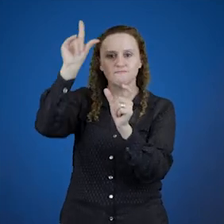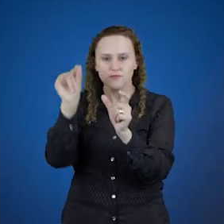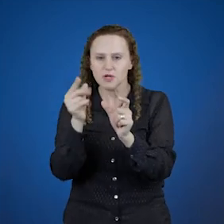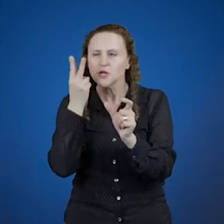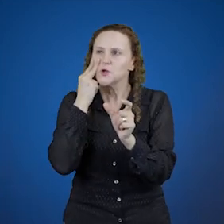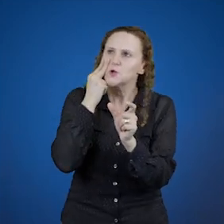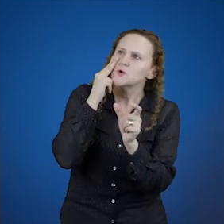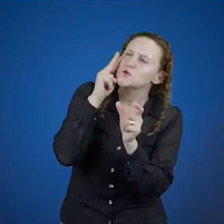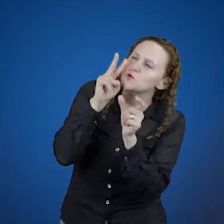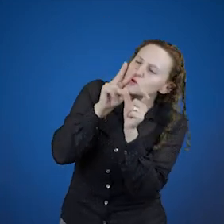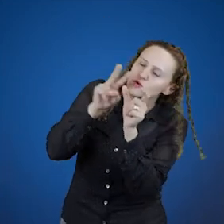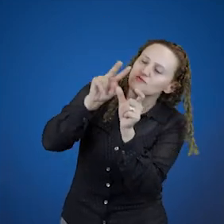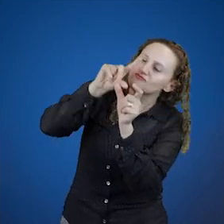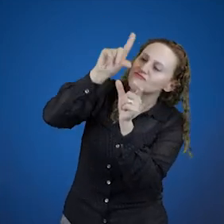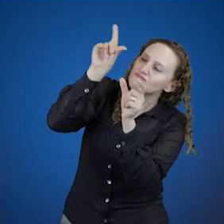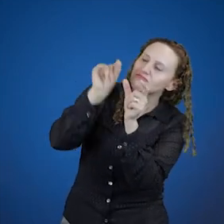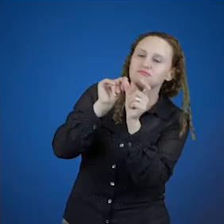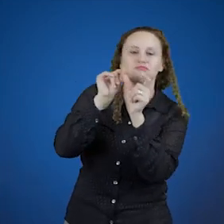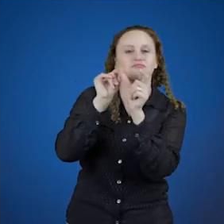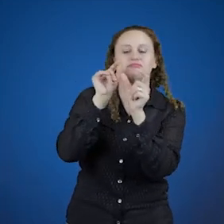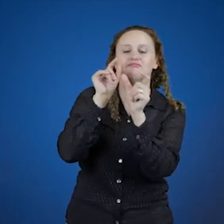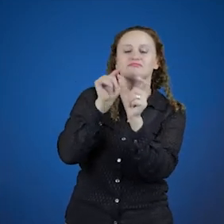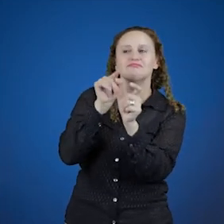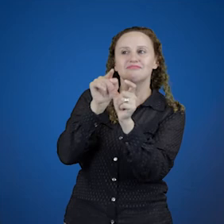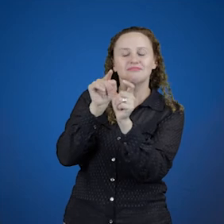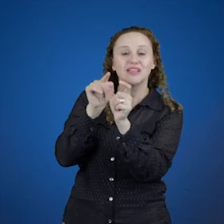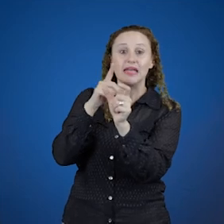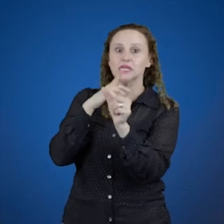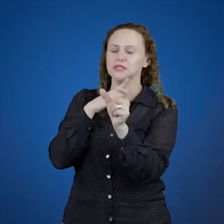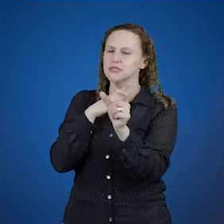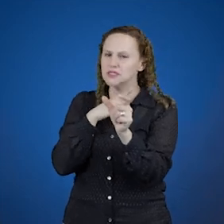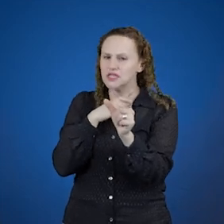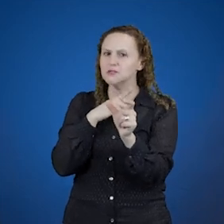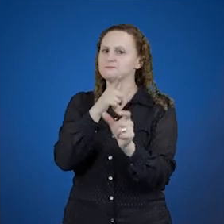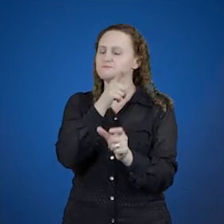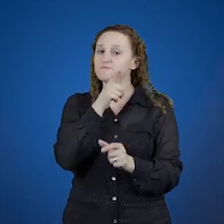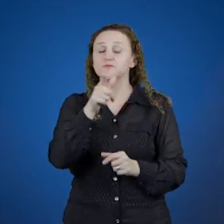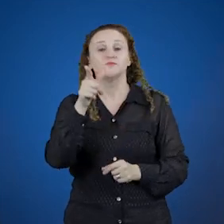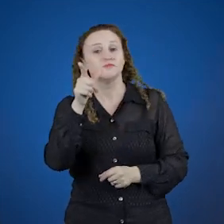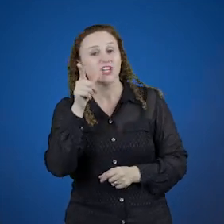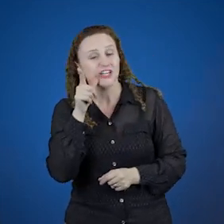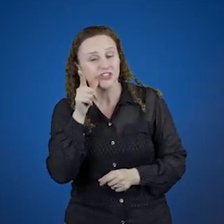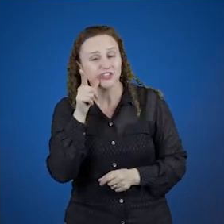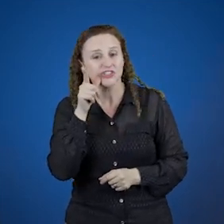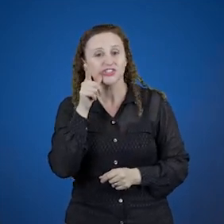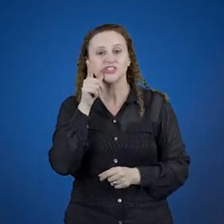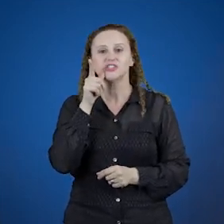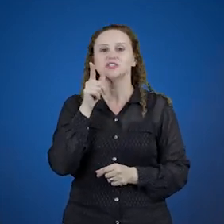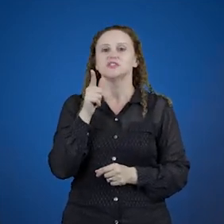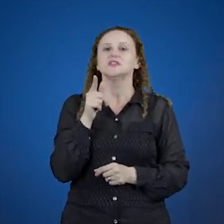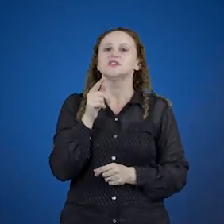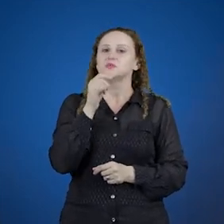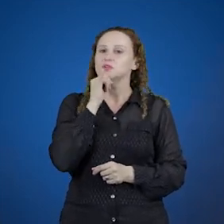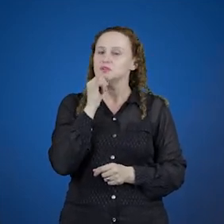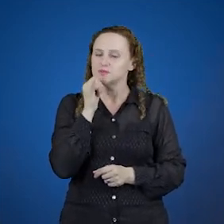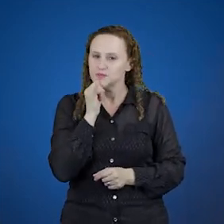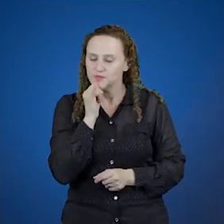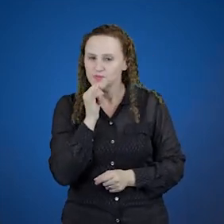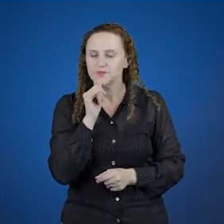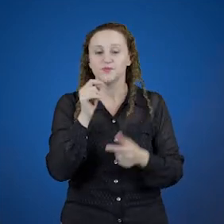lua se eu digo eu vi a lua a palavra lua deveria esta tem que estar escrito em latim no caso